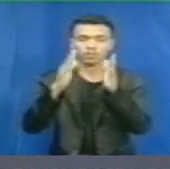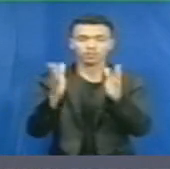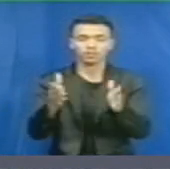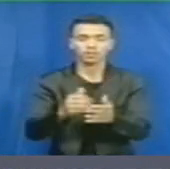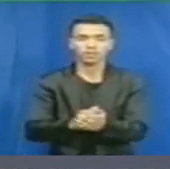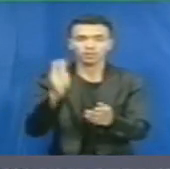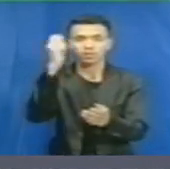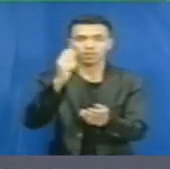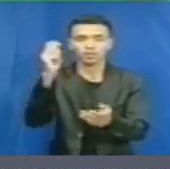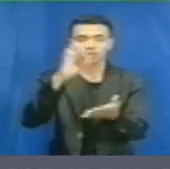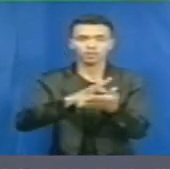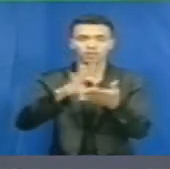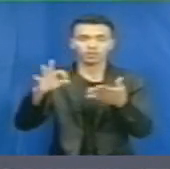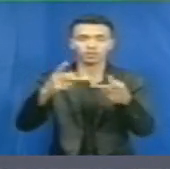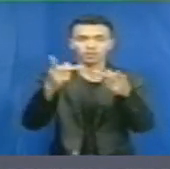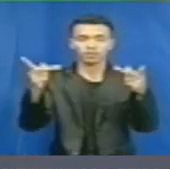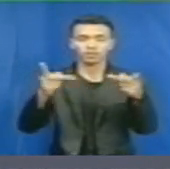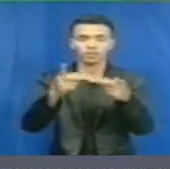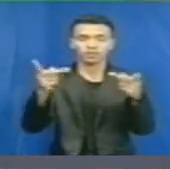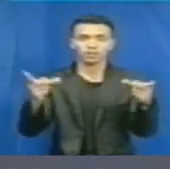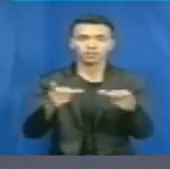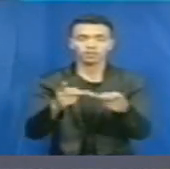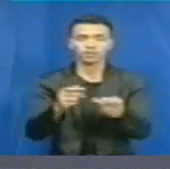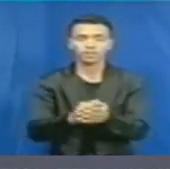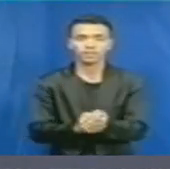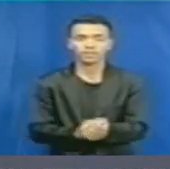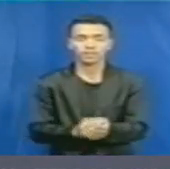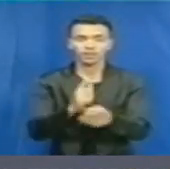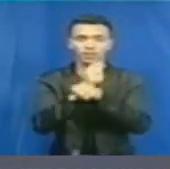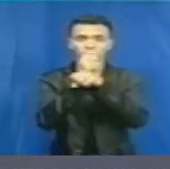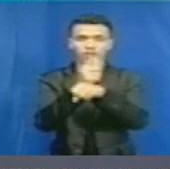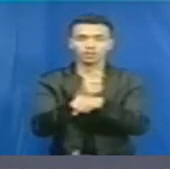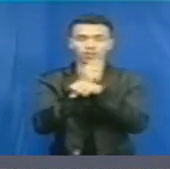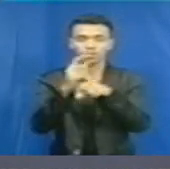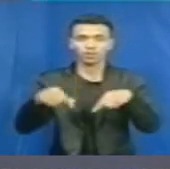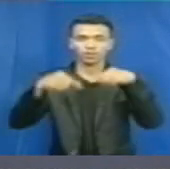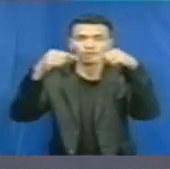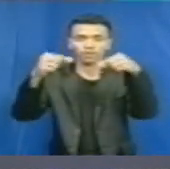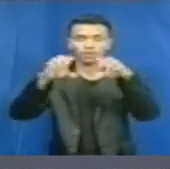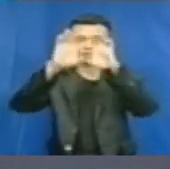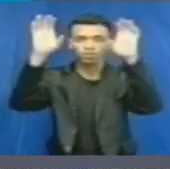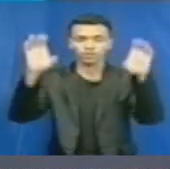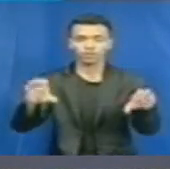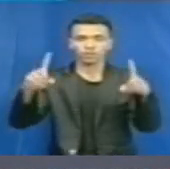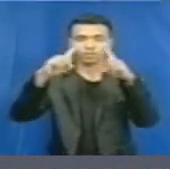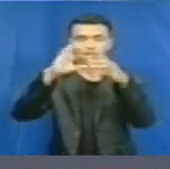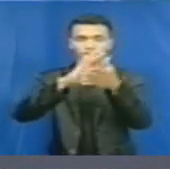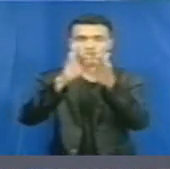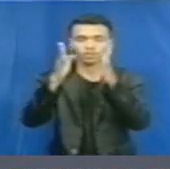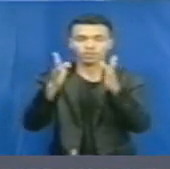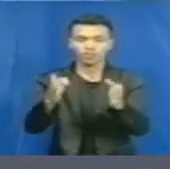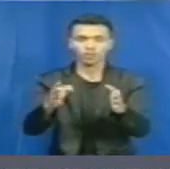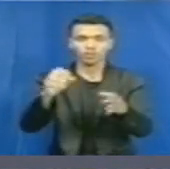Entretanto, terça-feira, no Centro de Formação e Turismo, José Ordem Escolapios e Atauru, entrega certificado para formandos na